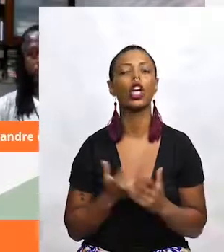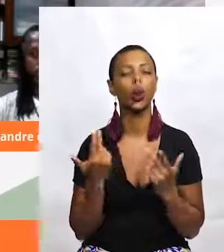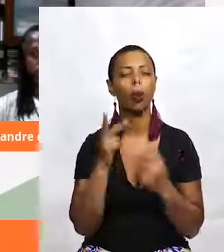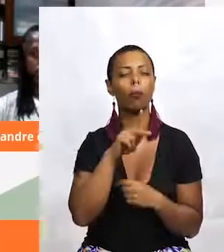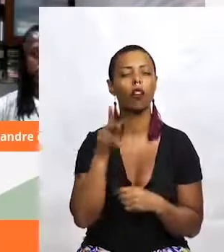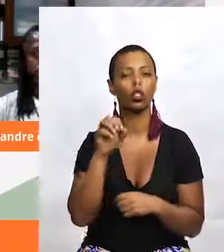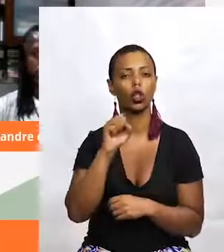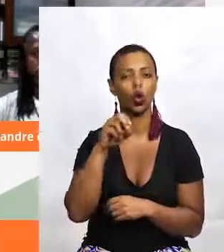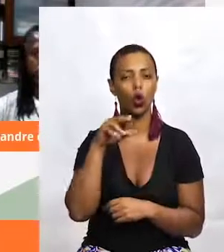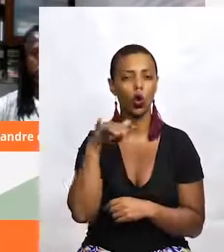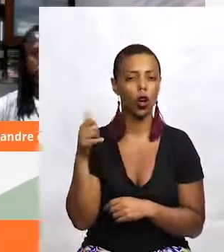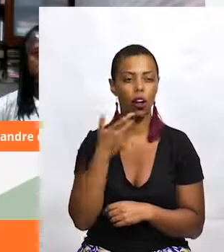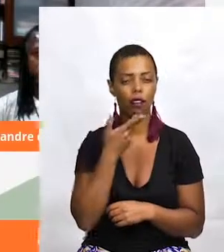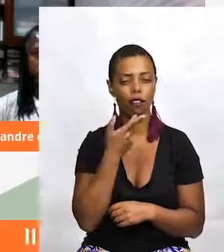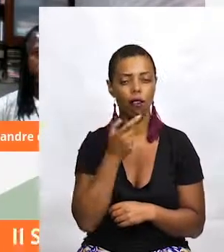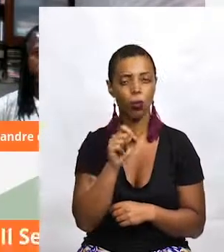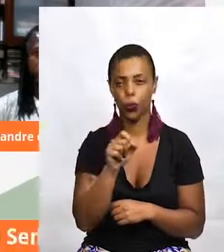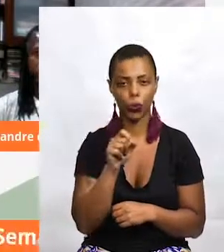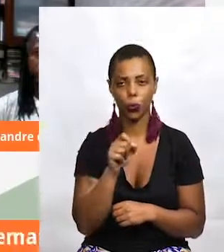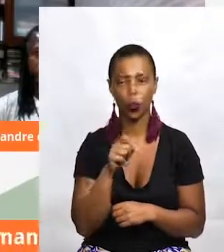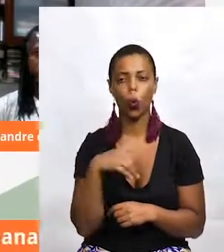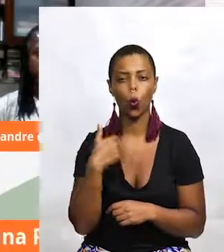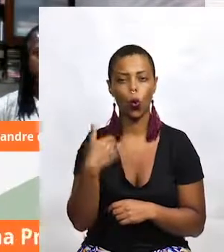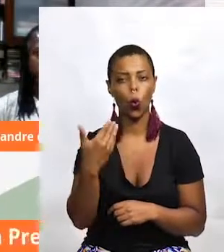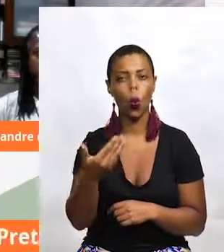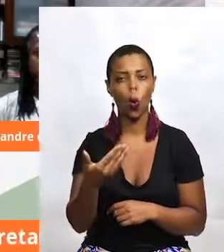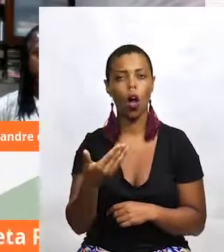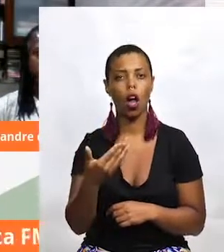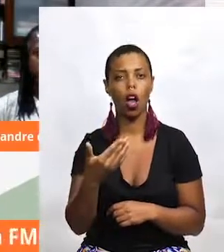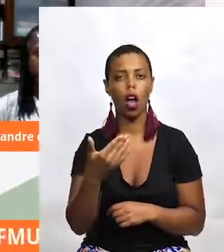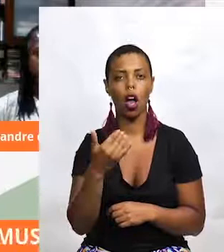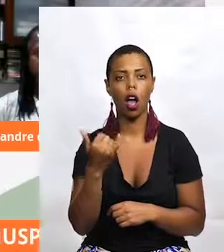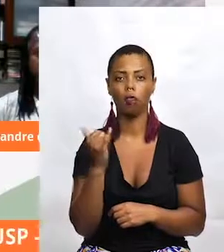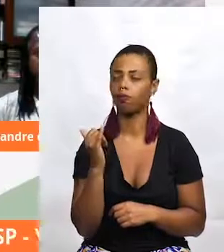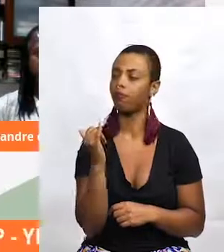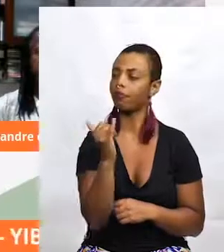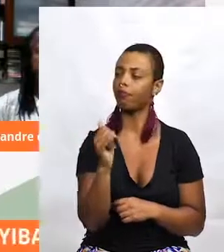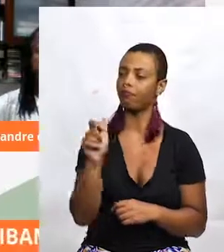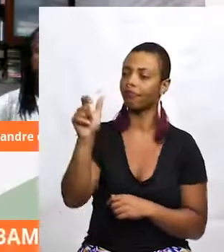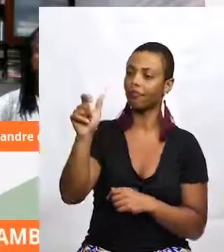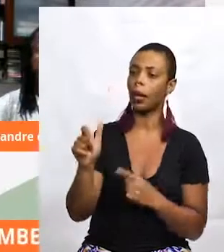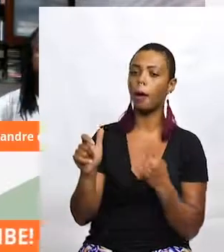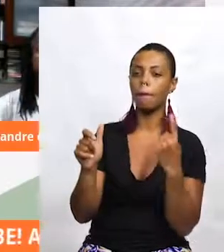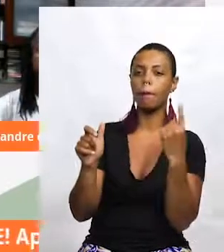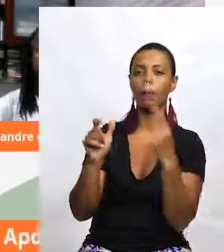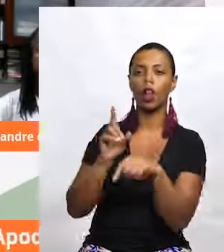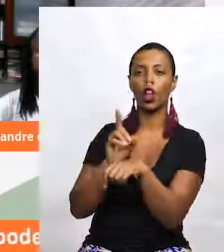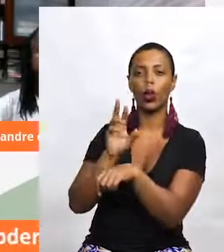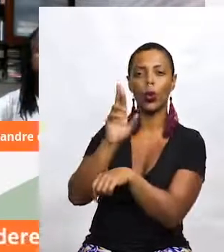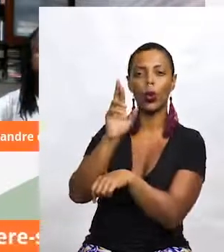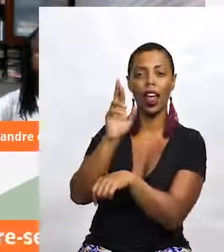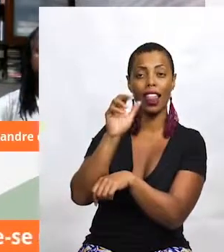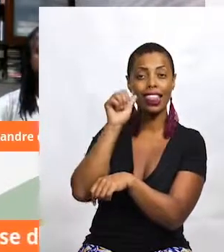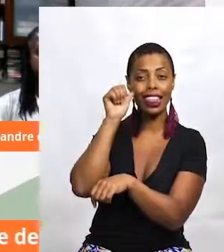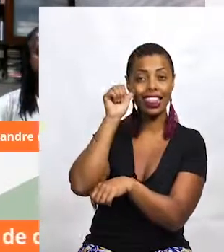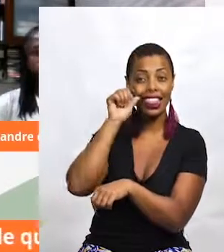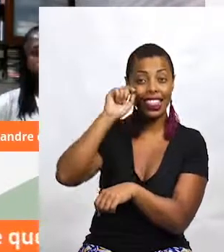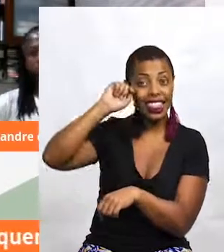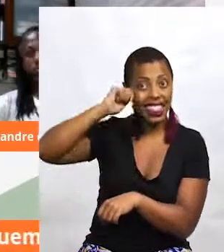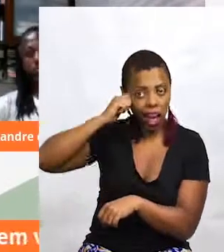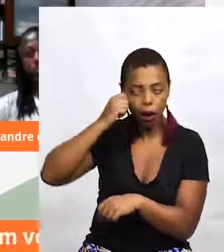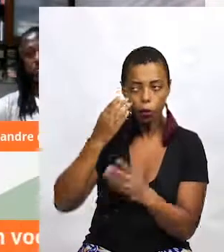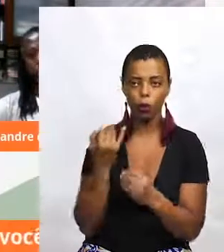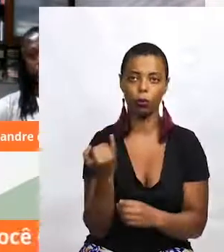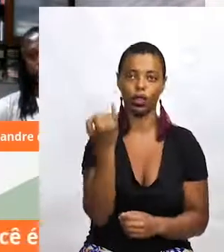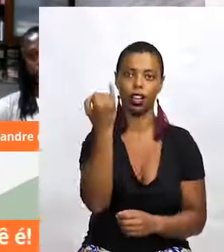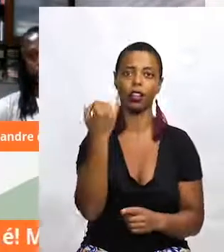Sônia colocou, né, quando ela foi declarada, né, a primeira doutora negra, isso é muito importante, porque não é